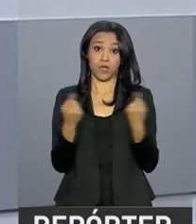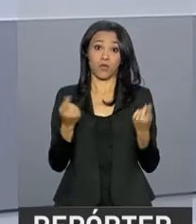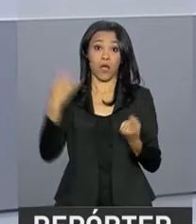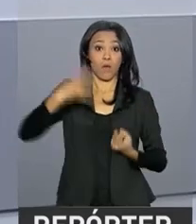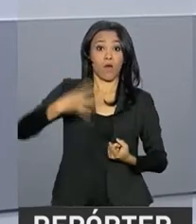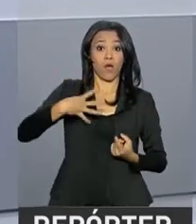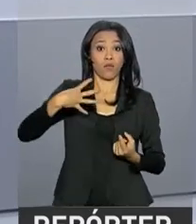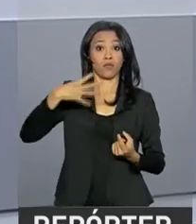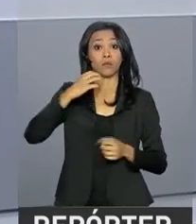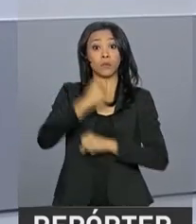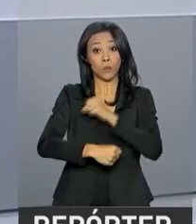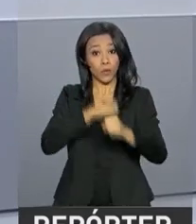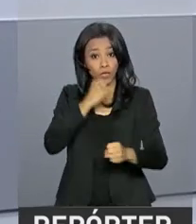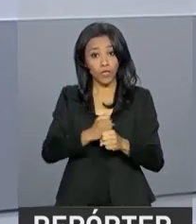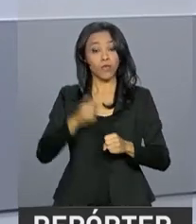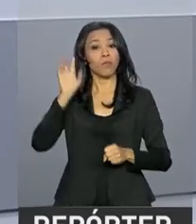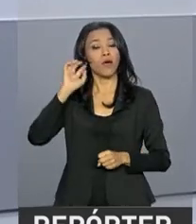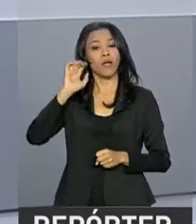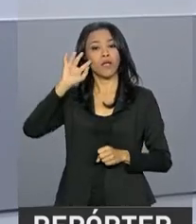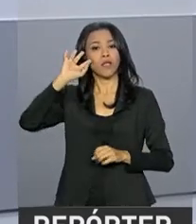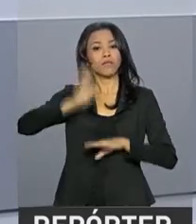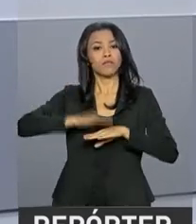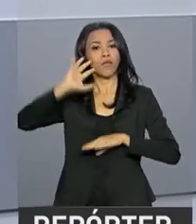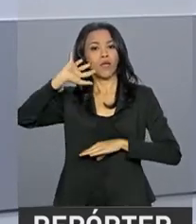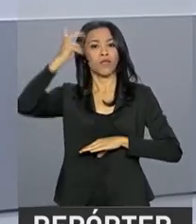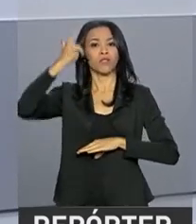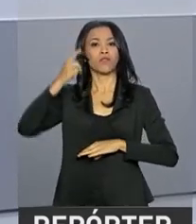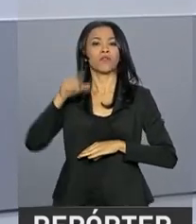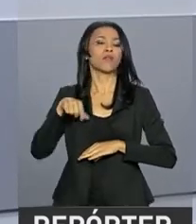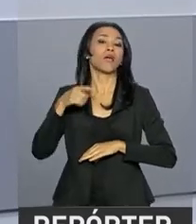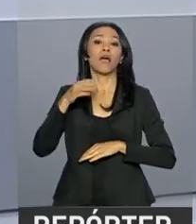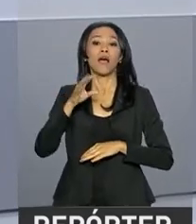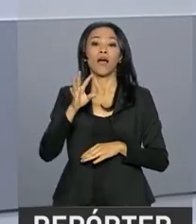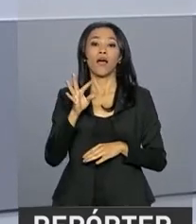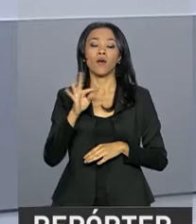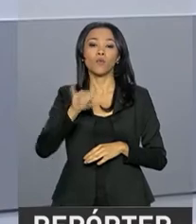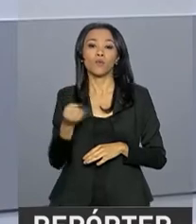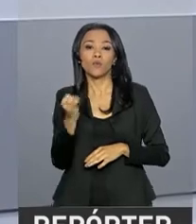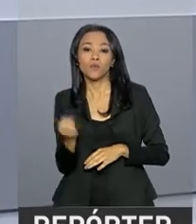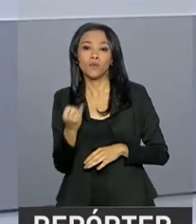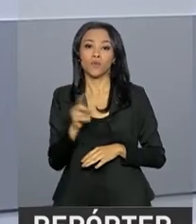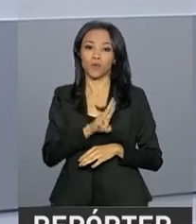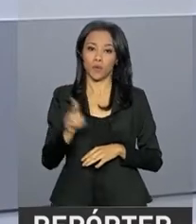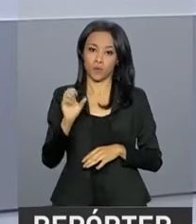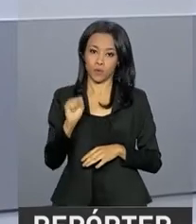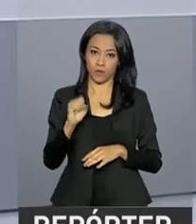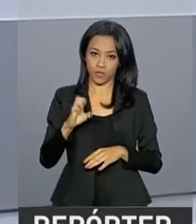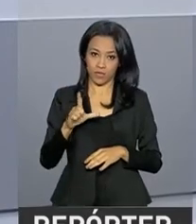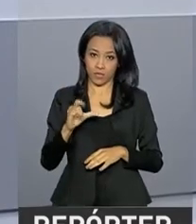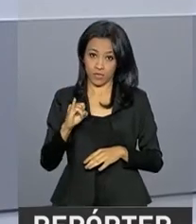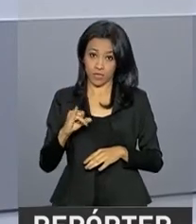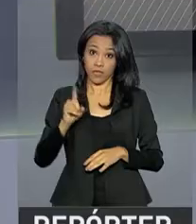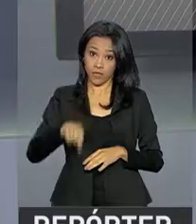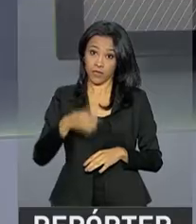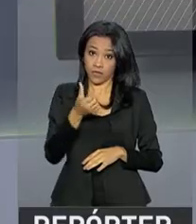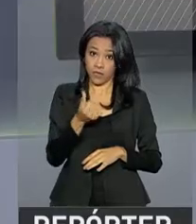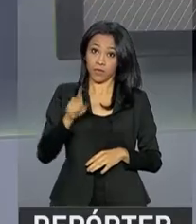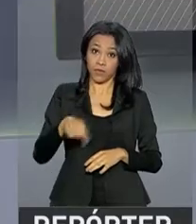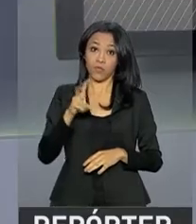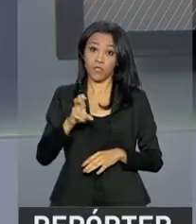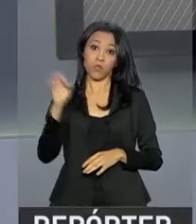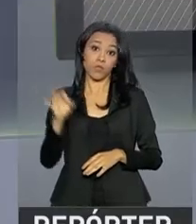definir a tendência da taxa básica de juros a selic atualmente a selic está em 6 e meio por cento ao ano